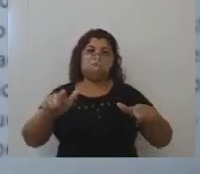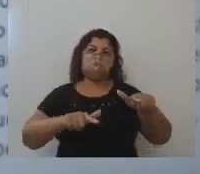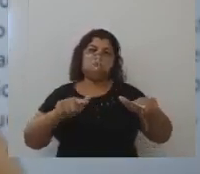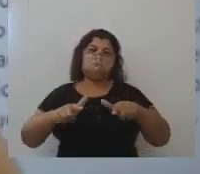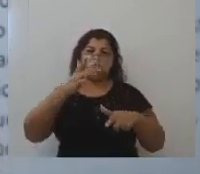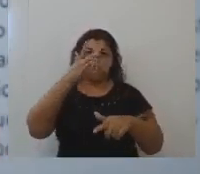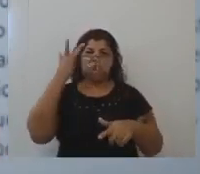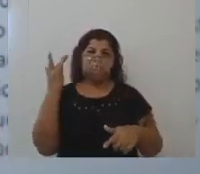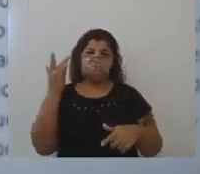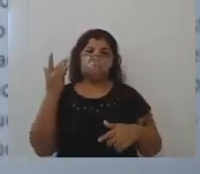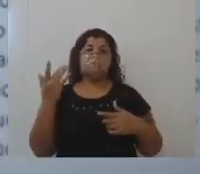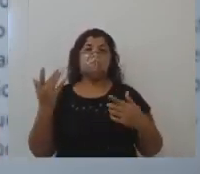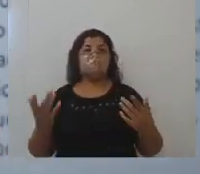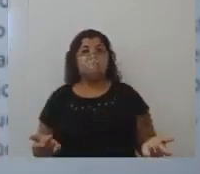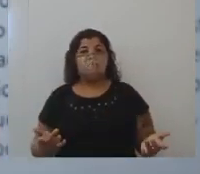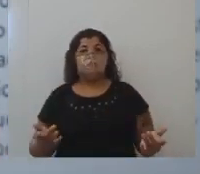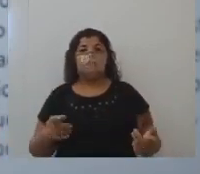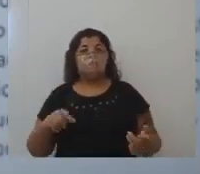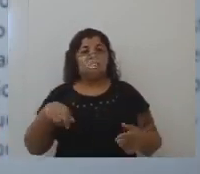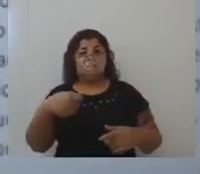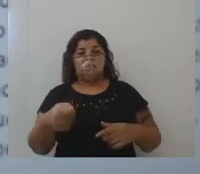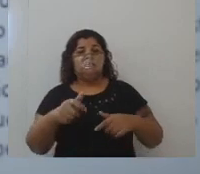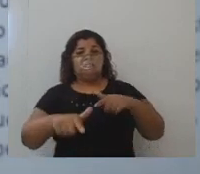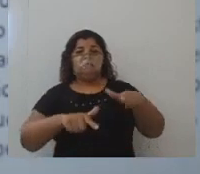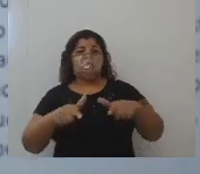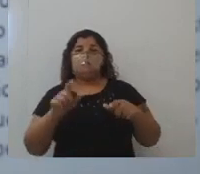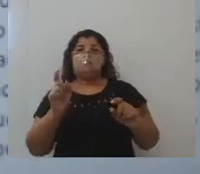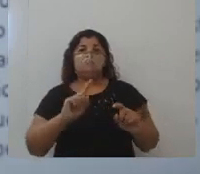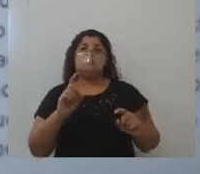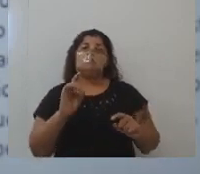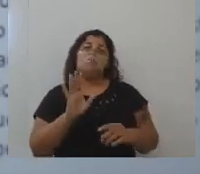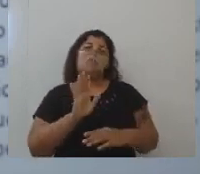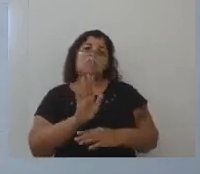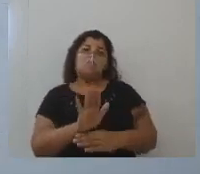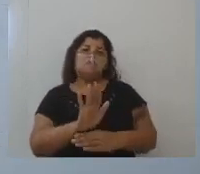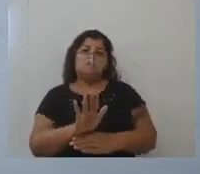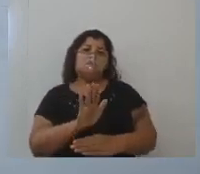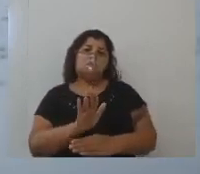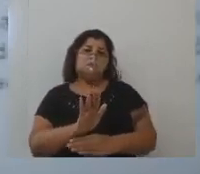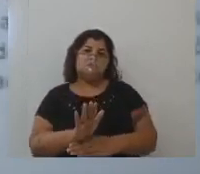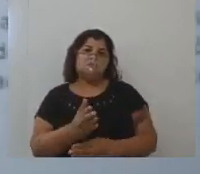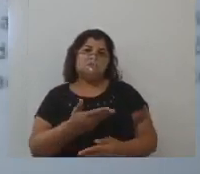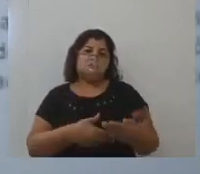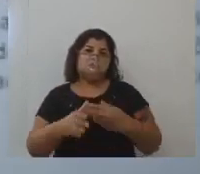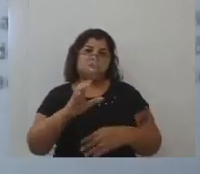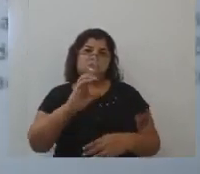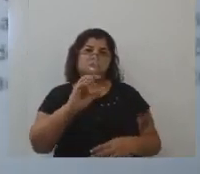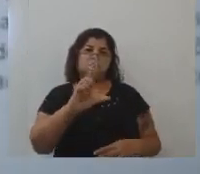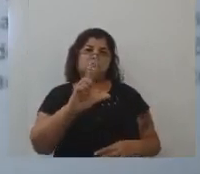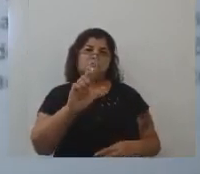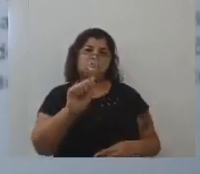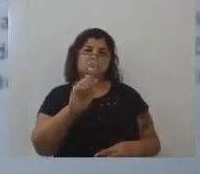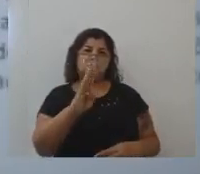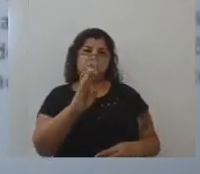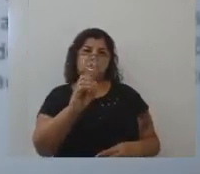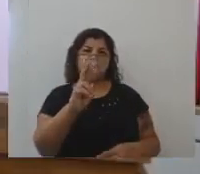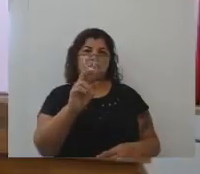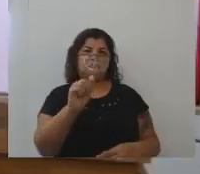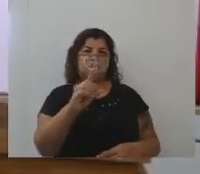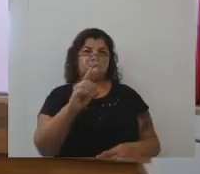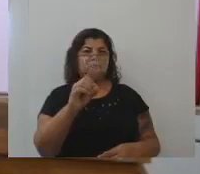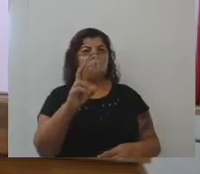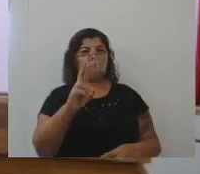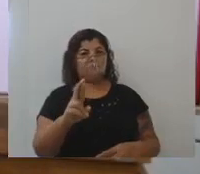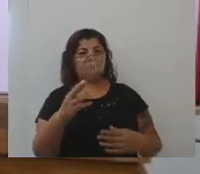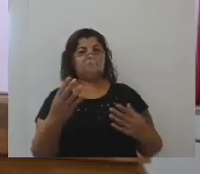trabalhador. E eles nem chamam de trabalhador, eles chamam de colaborador, certo? Então o que é que eu posso entender? Que a uberização